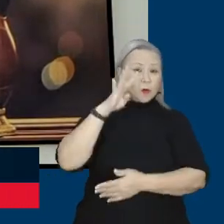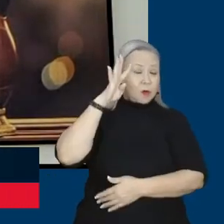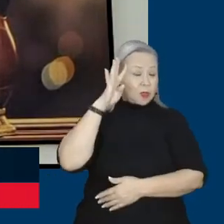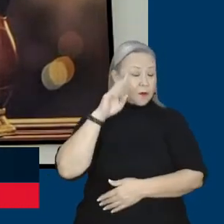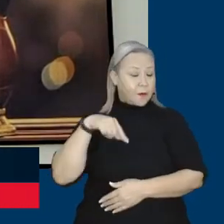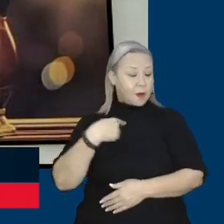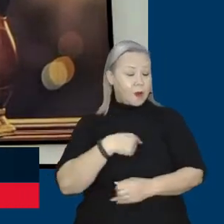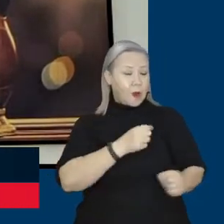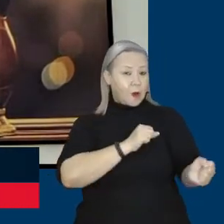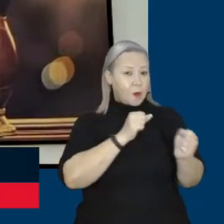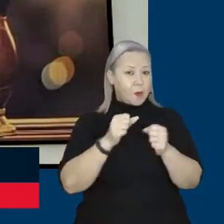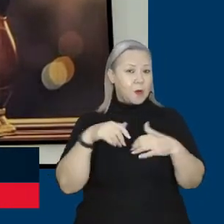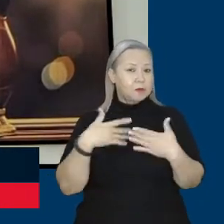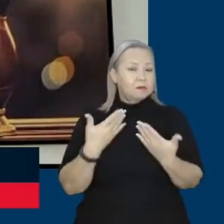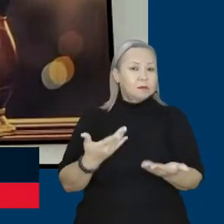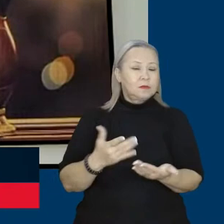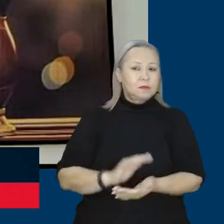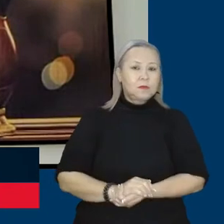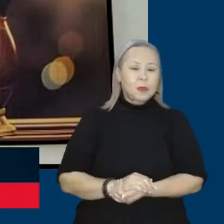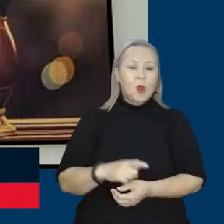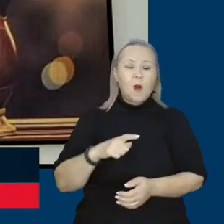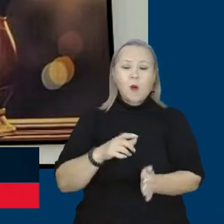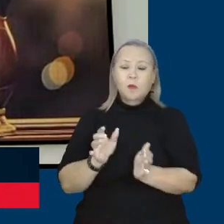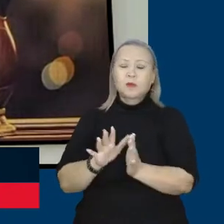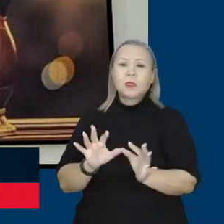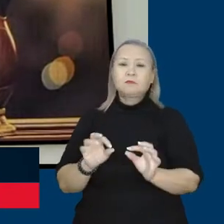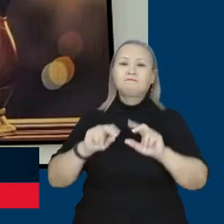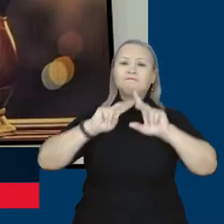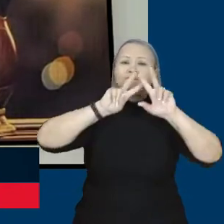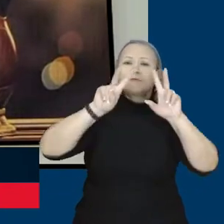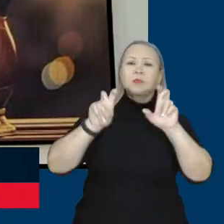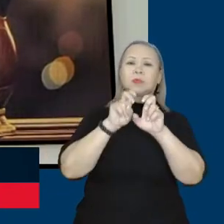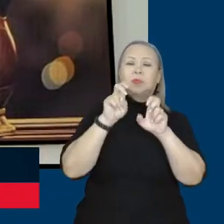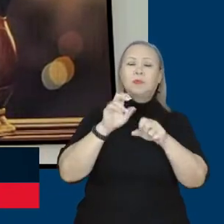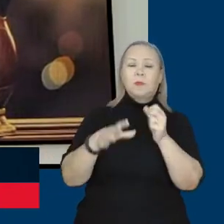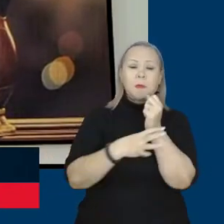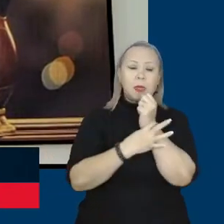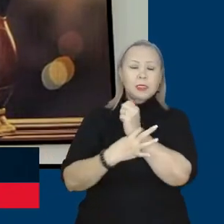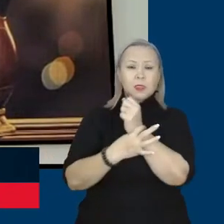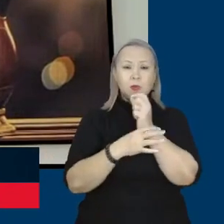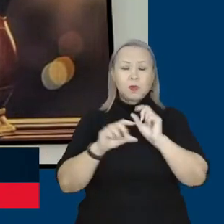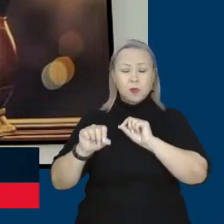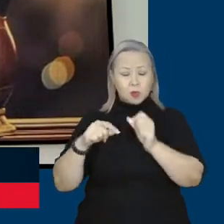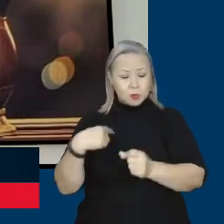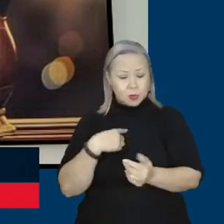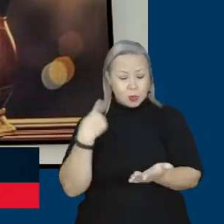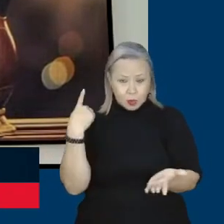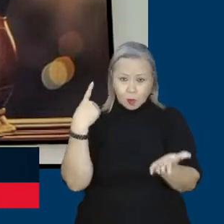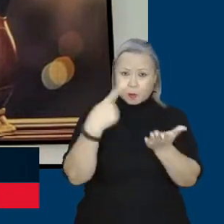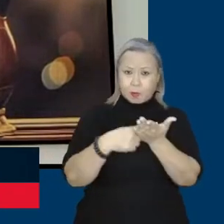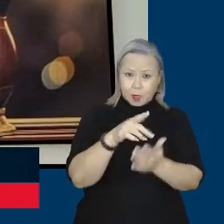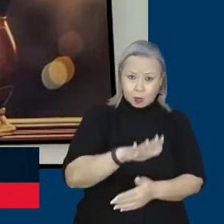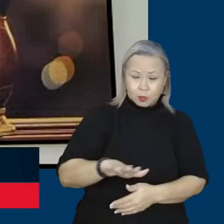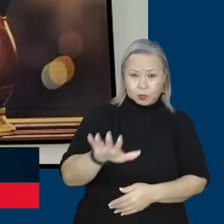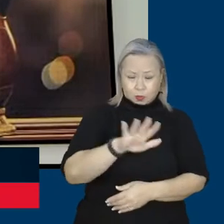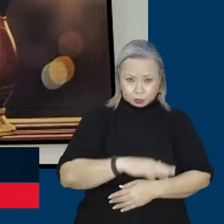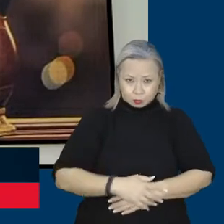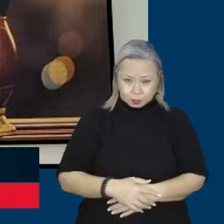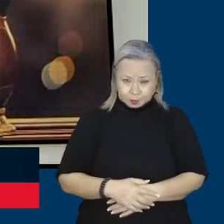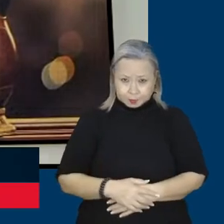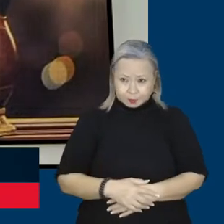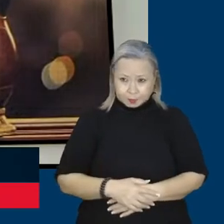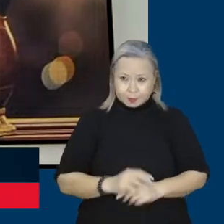então ter um Norte mais seguro do aquilo que nós comprometemos todos todos comprometeram